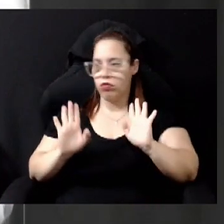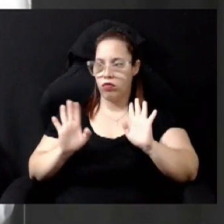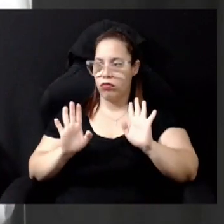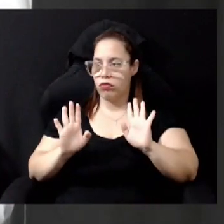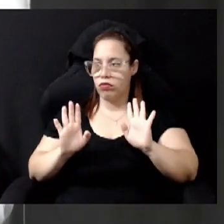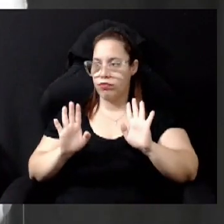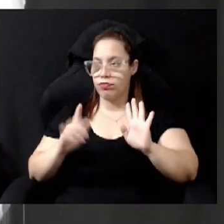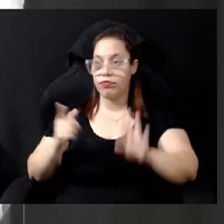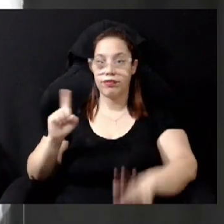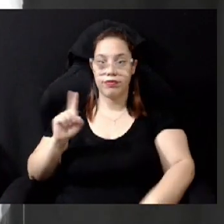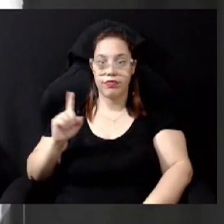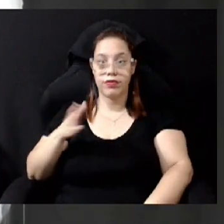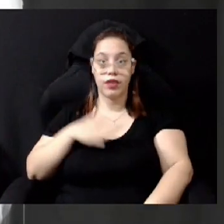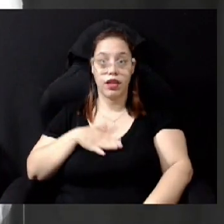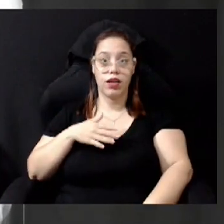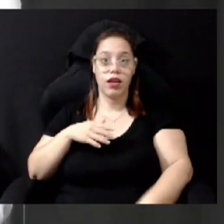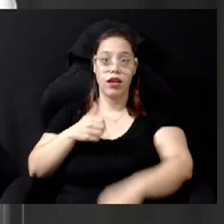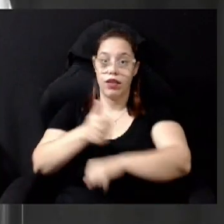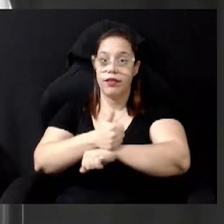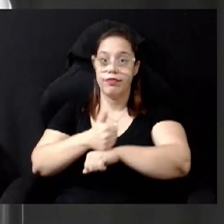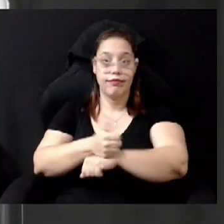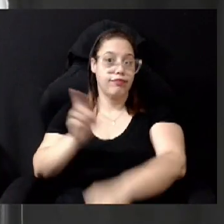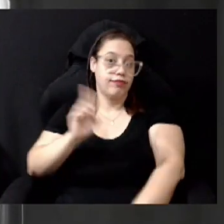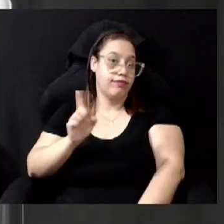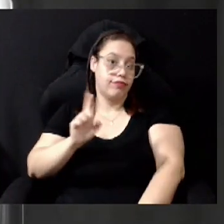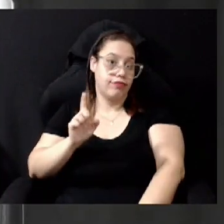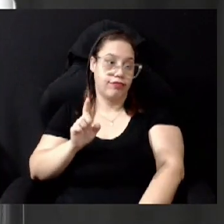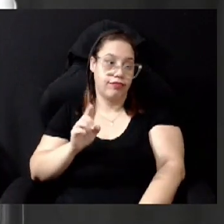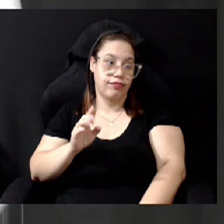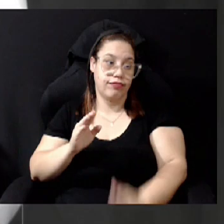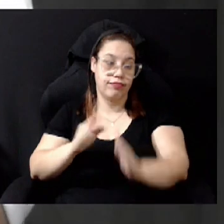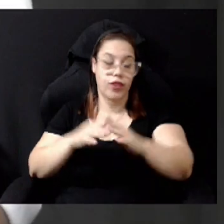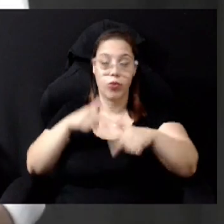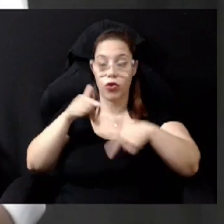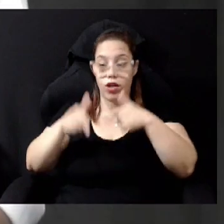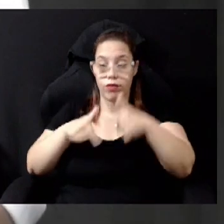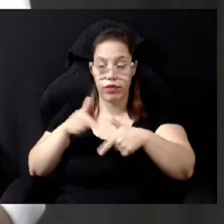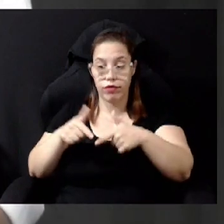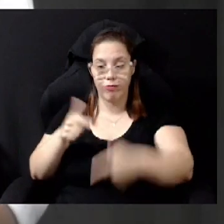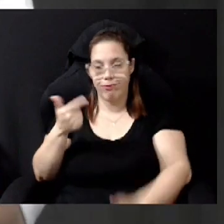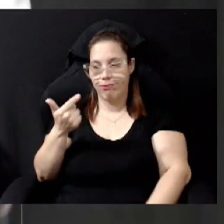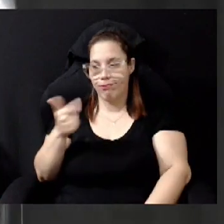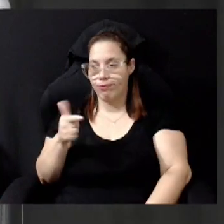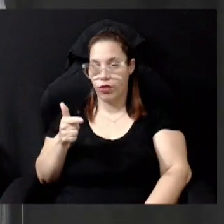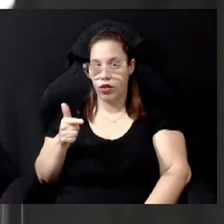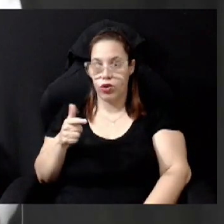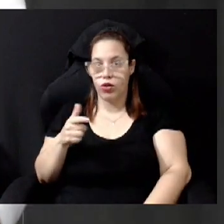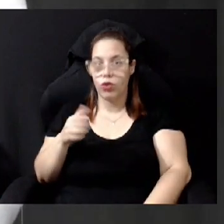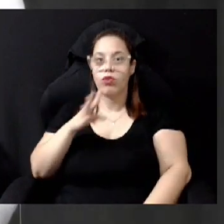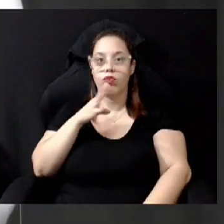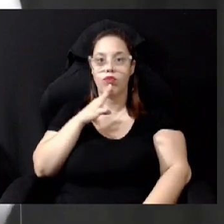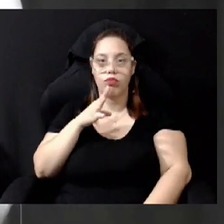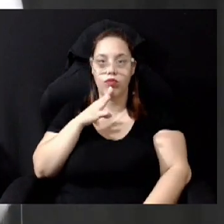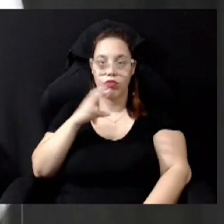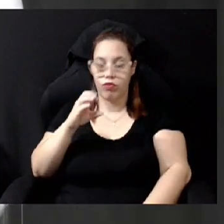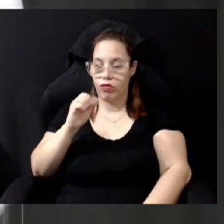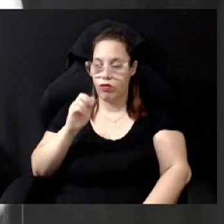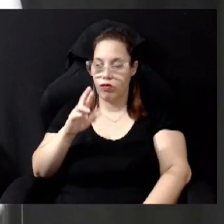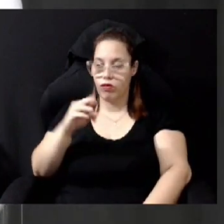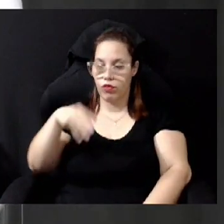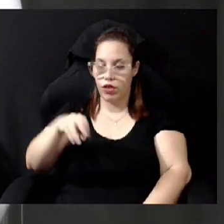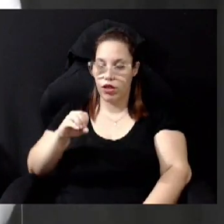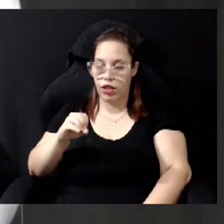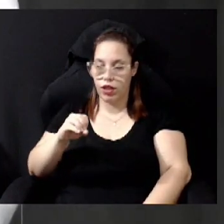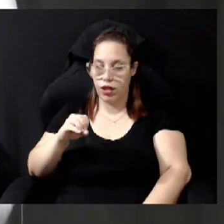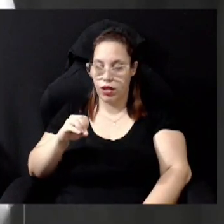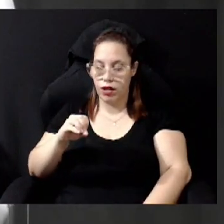minha propriedade, não é mais o meu trabalho, eu não tenho. Sou conhecido ainda como Carmo da Farmácia lá na região de